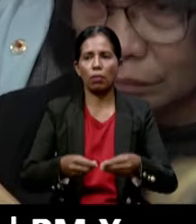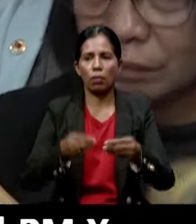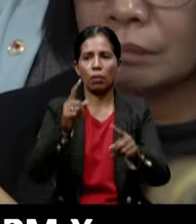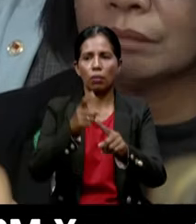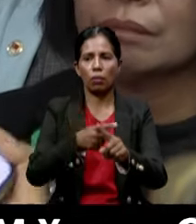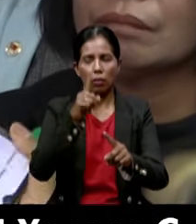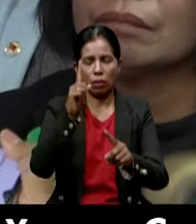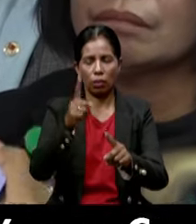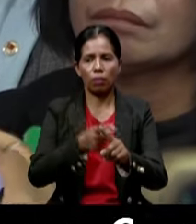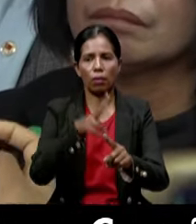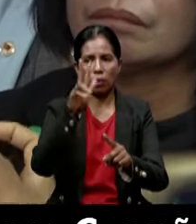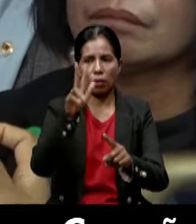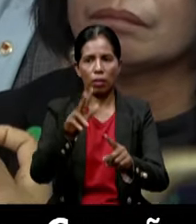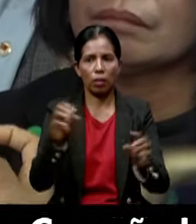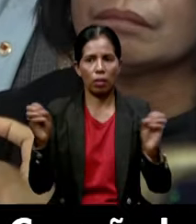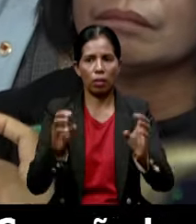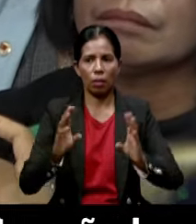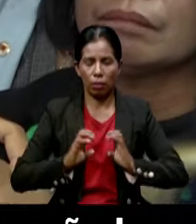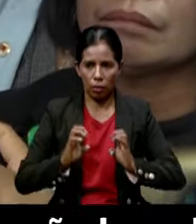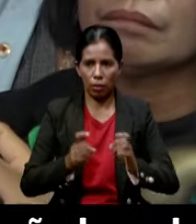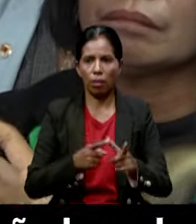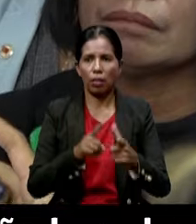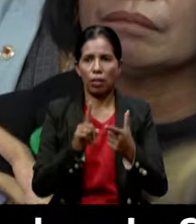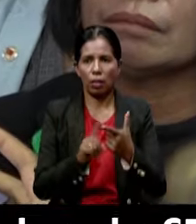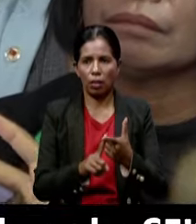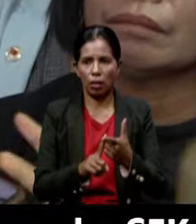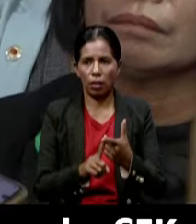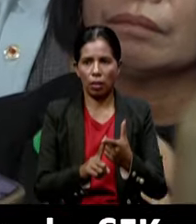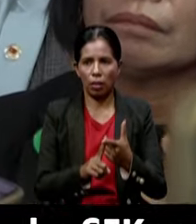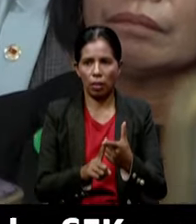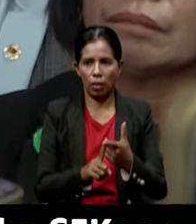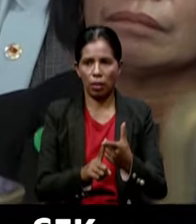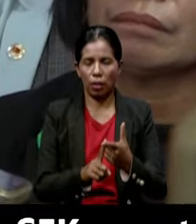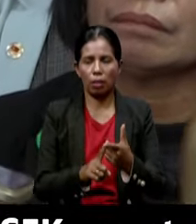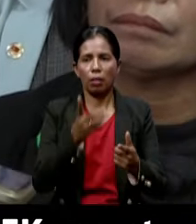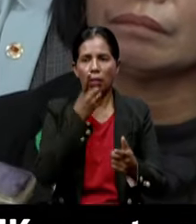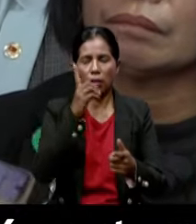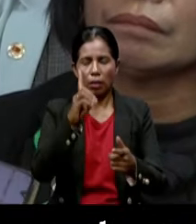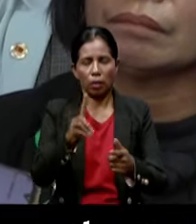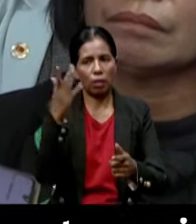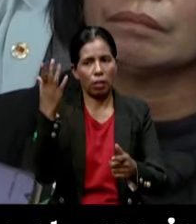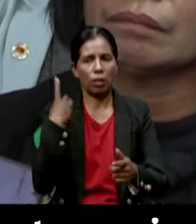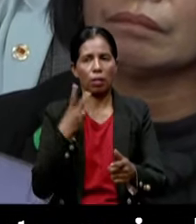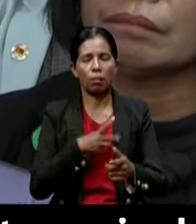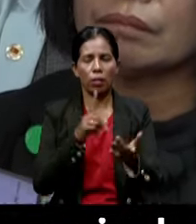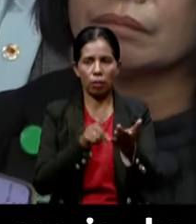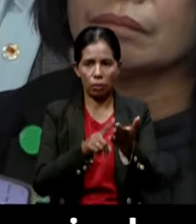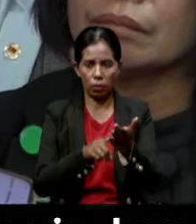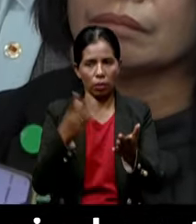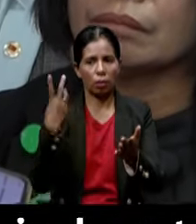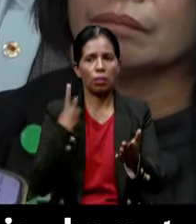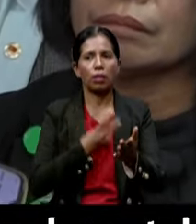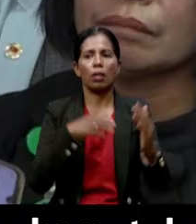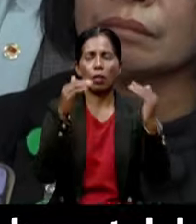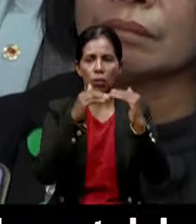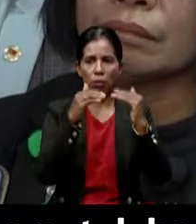ida to fulan tolu. Ida ne laus ona emergency. Ida ne emak ohin deklara ona ihane vamos, ami diskuti mos iha ami ne encontro ne